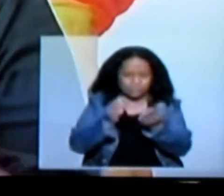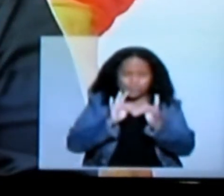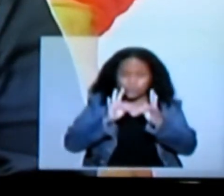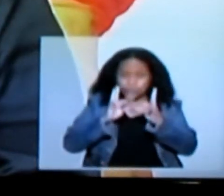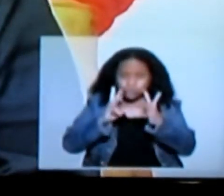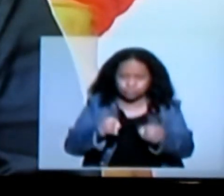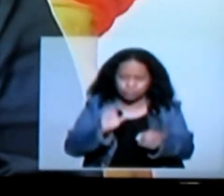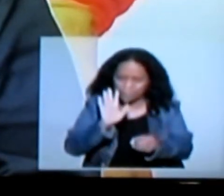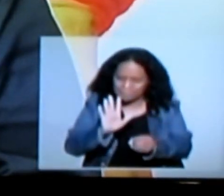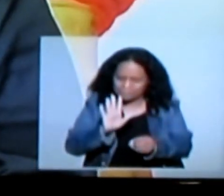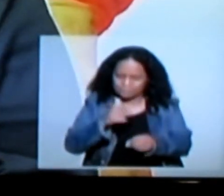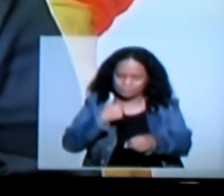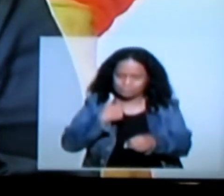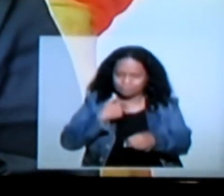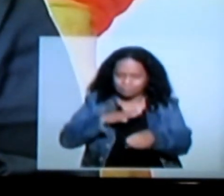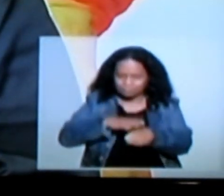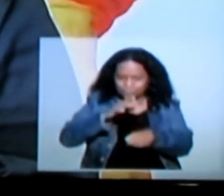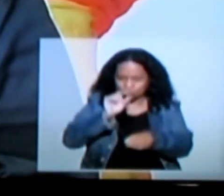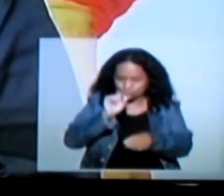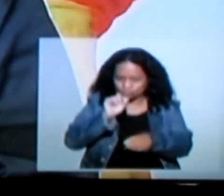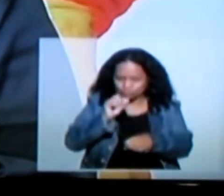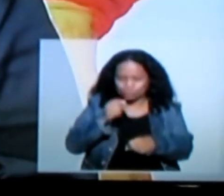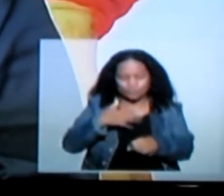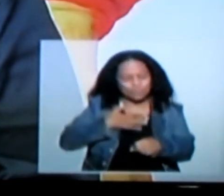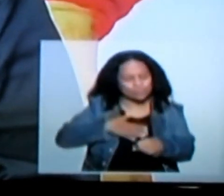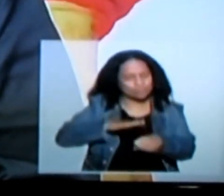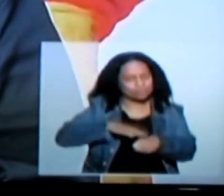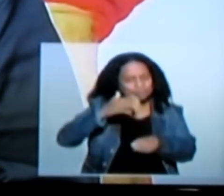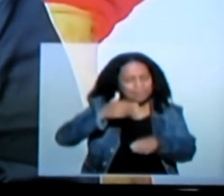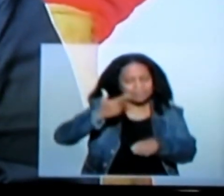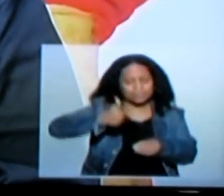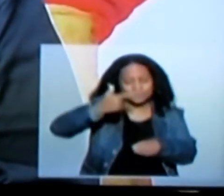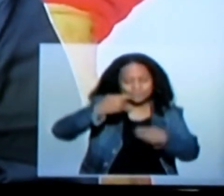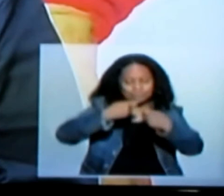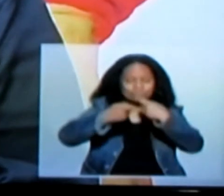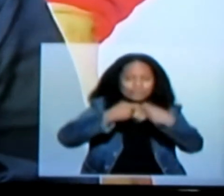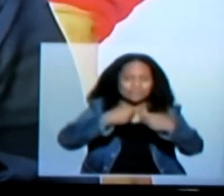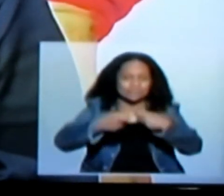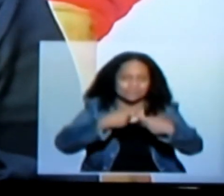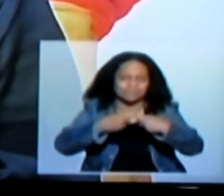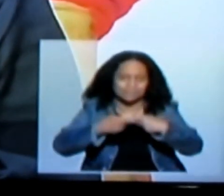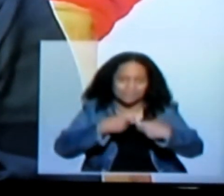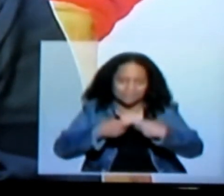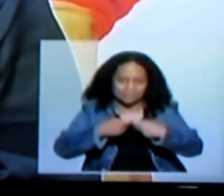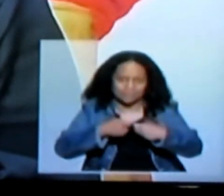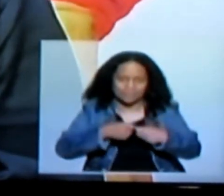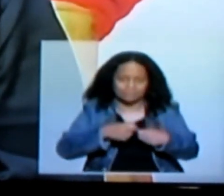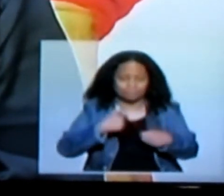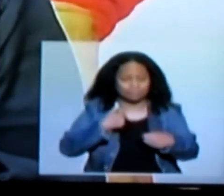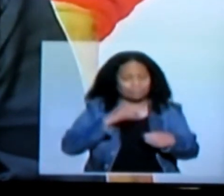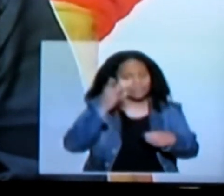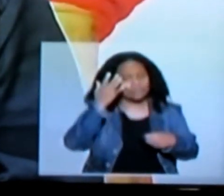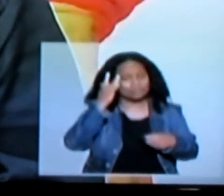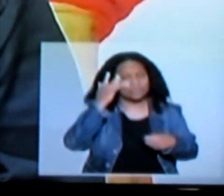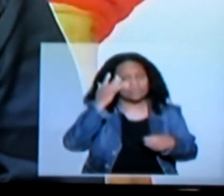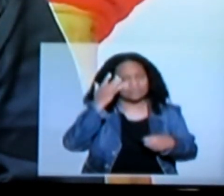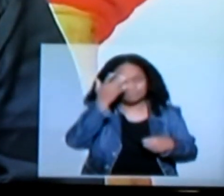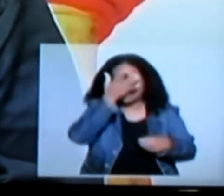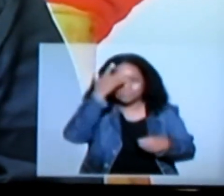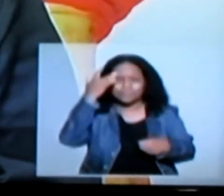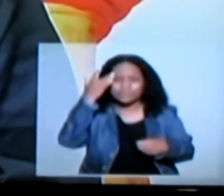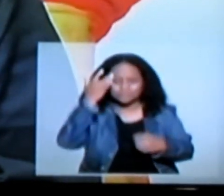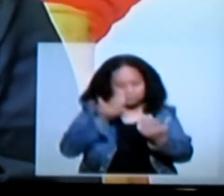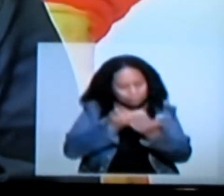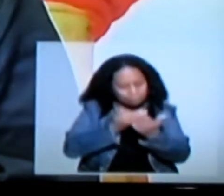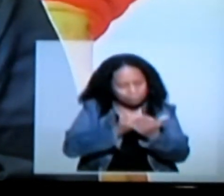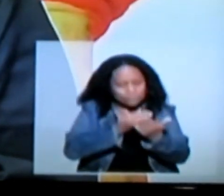Infanto Juvenil, eu leio tudo, mas tem um tipo que eu gosto muito, que é de Segunda Guerra. E eu acho que muita gente